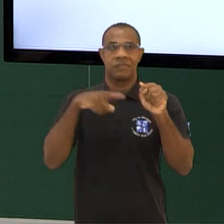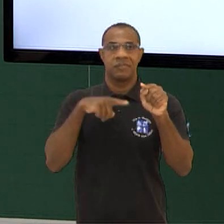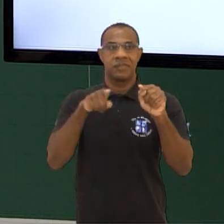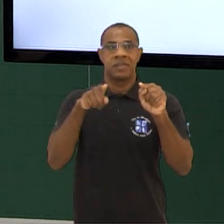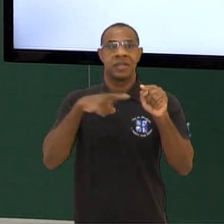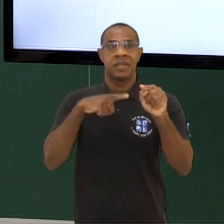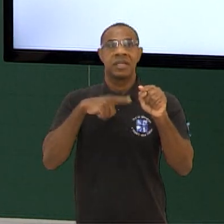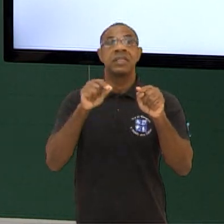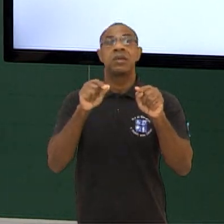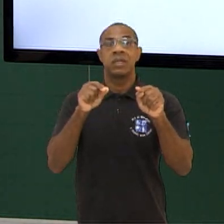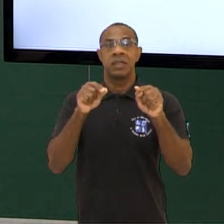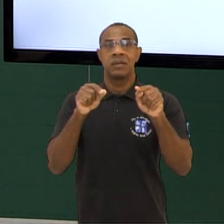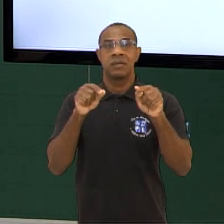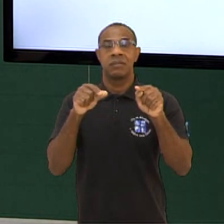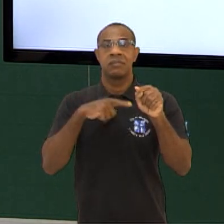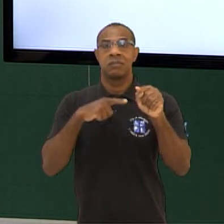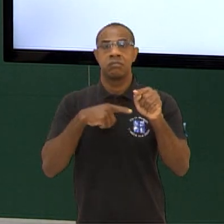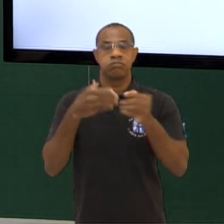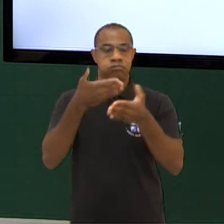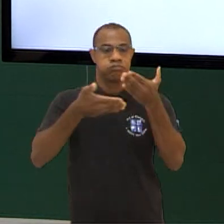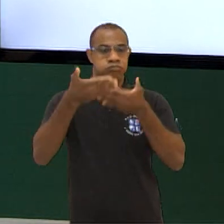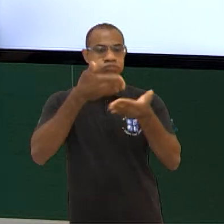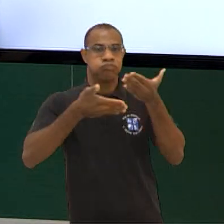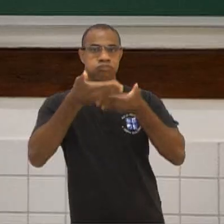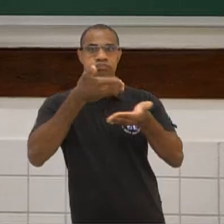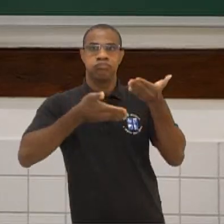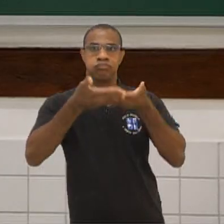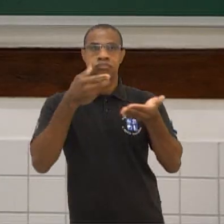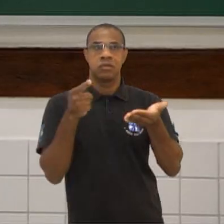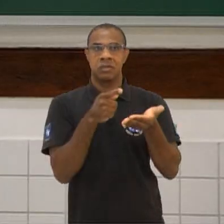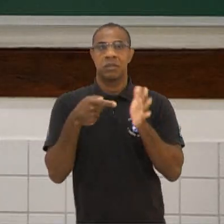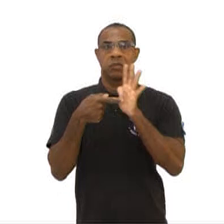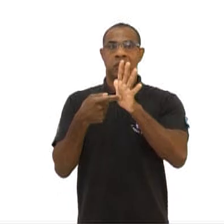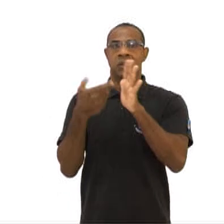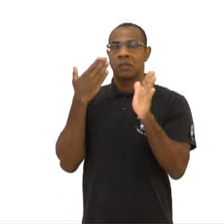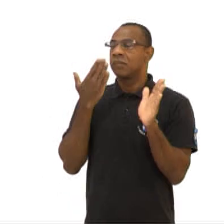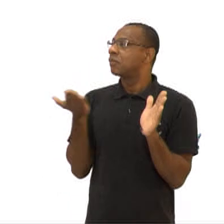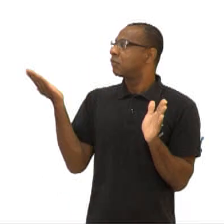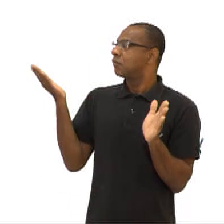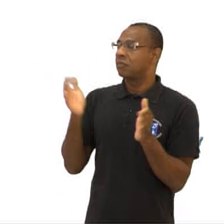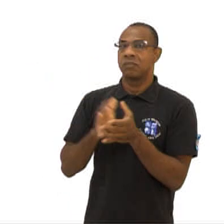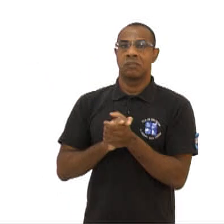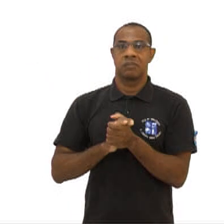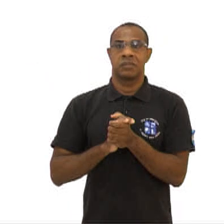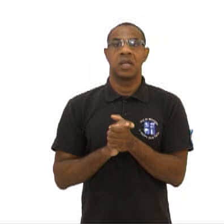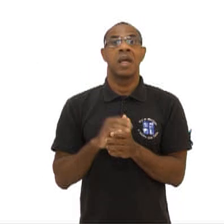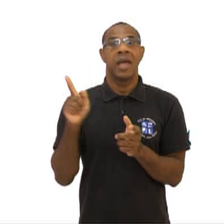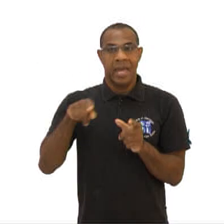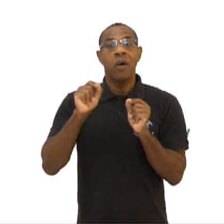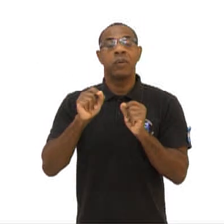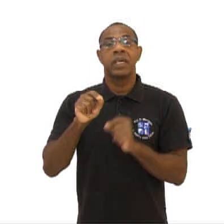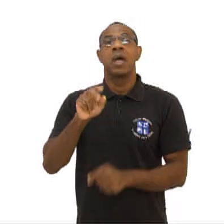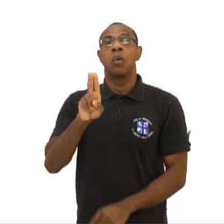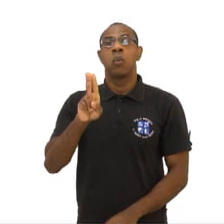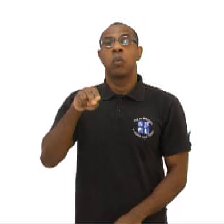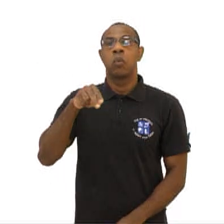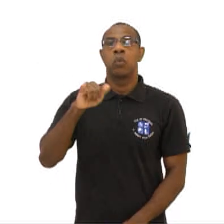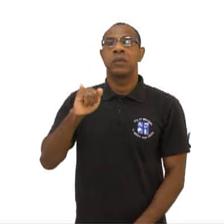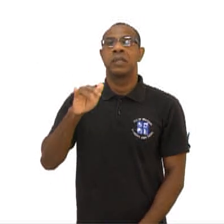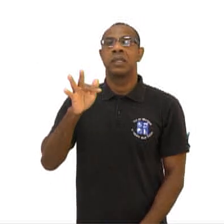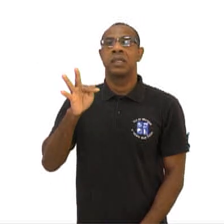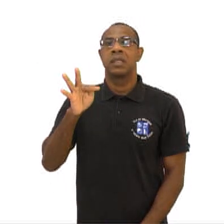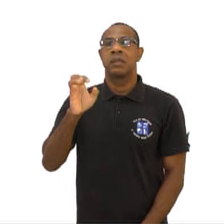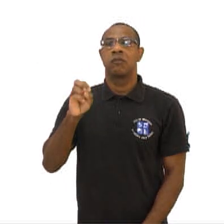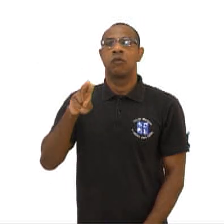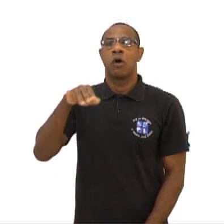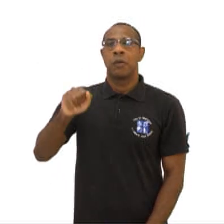tem esse comportamento que nós estamos mostrando aqui na TV, que é o comportamento uniforme, ok? Essas